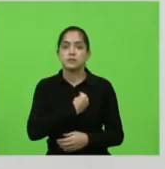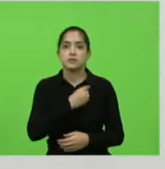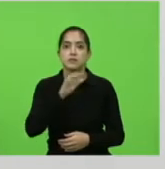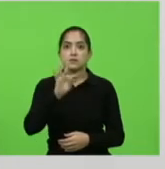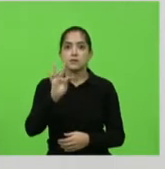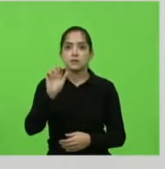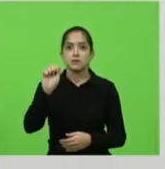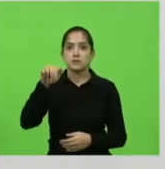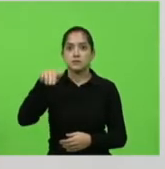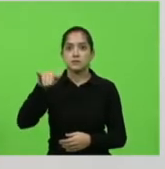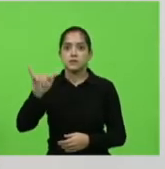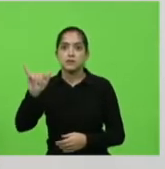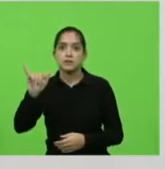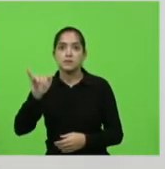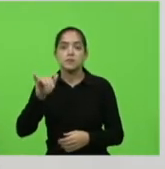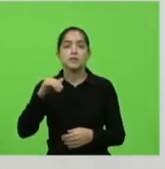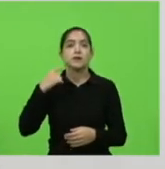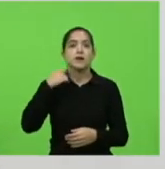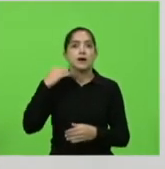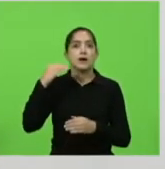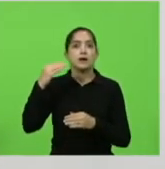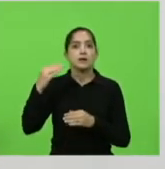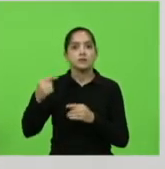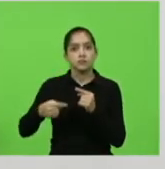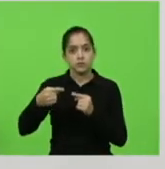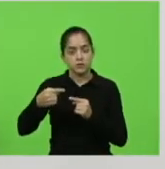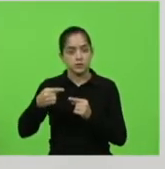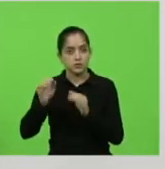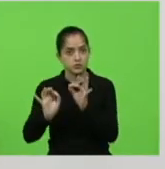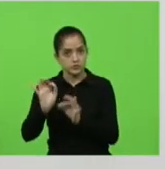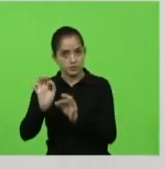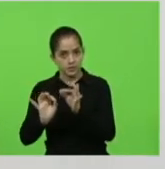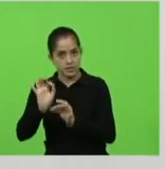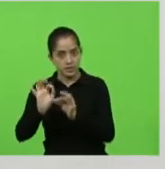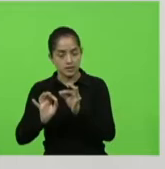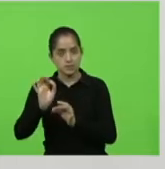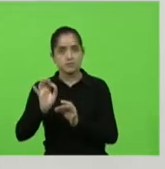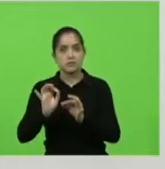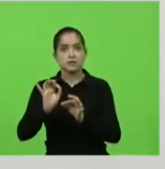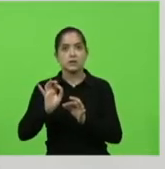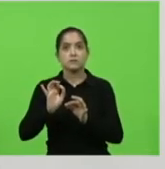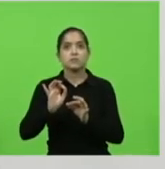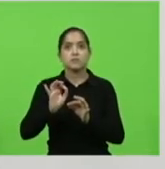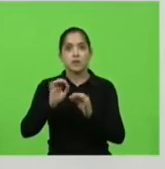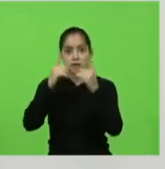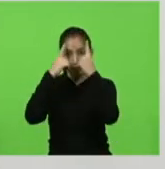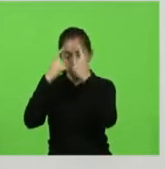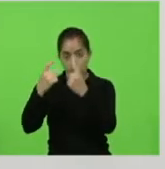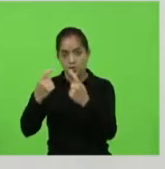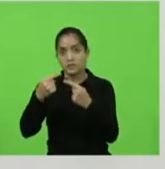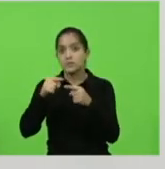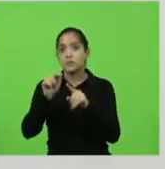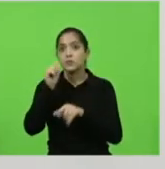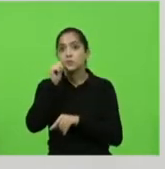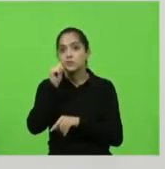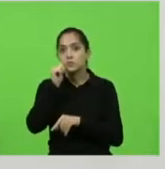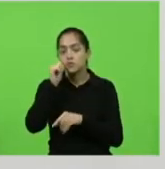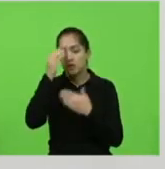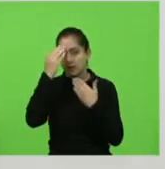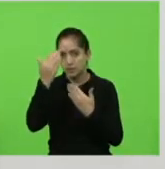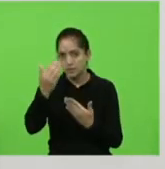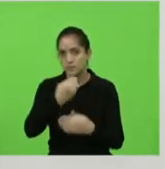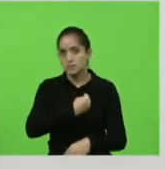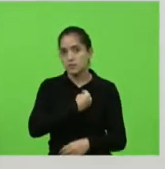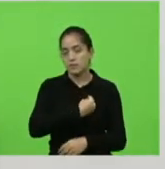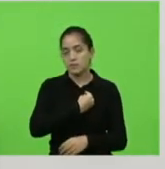Fortunato, advogada militante no combate à violência contra as mulheres. E queria agradecer a presença